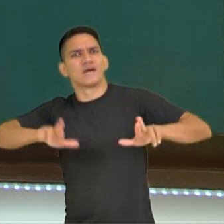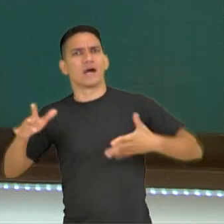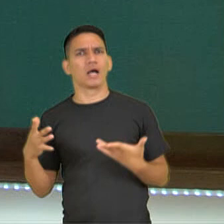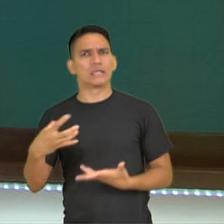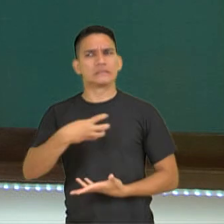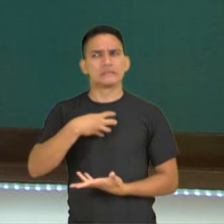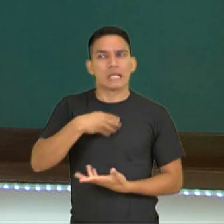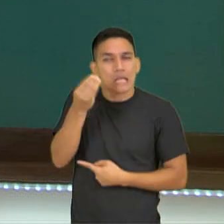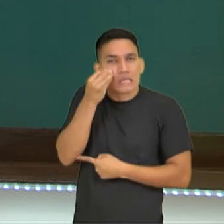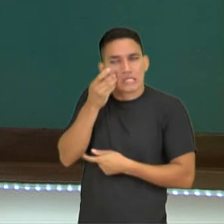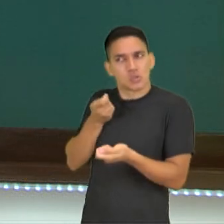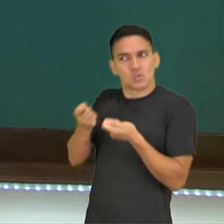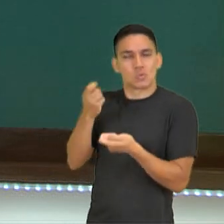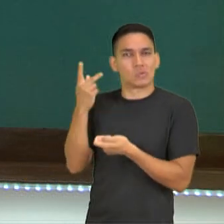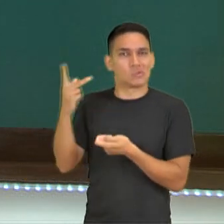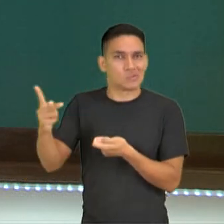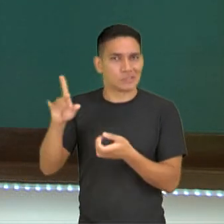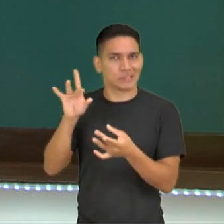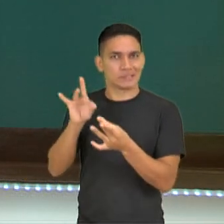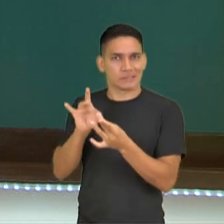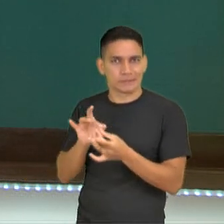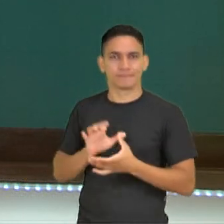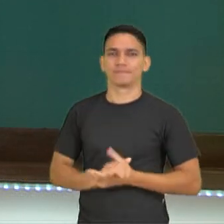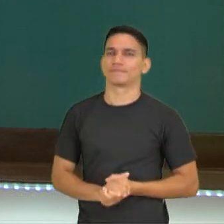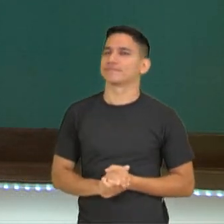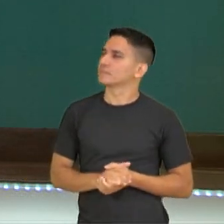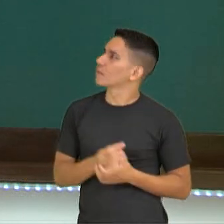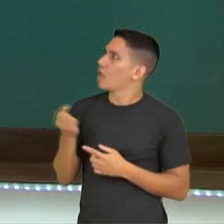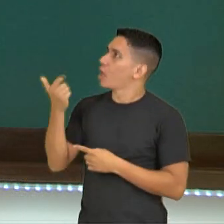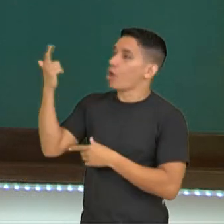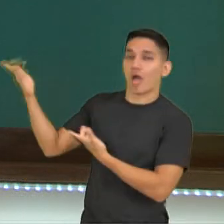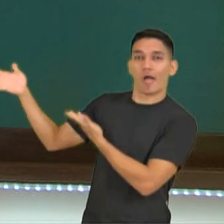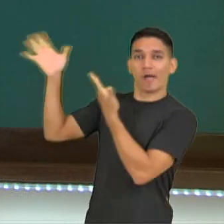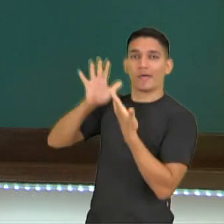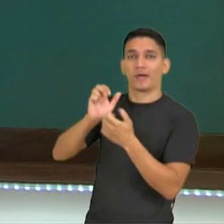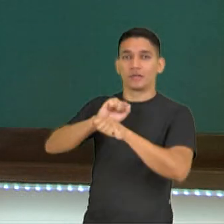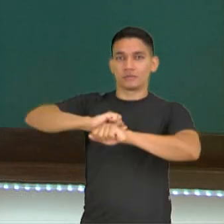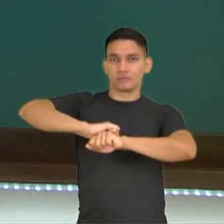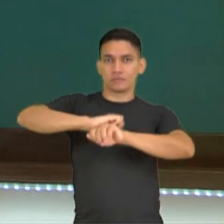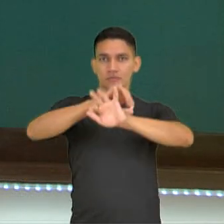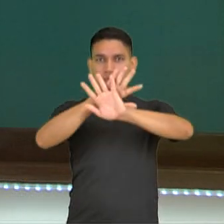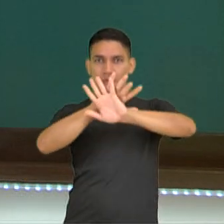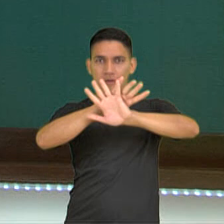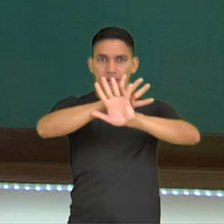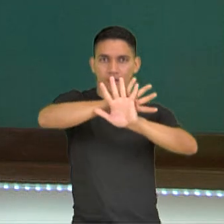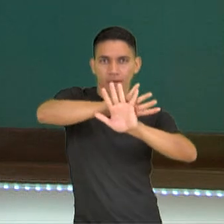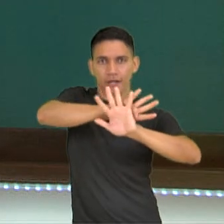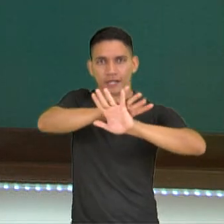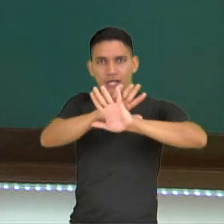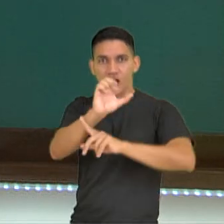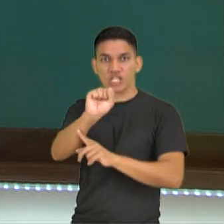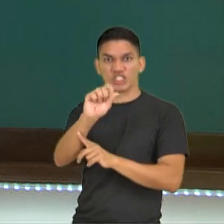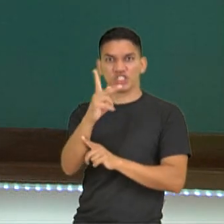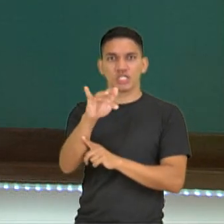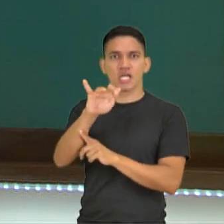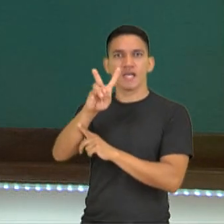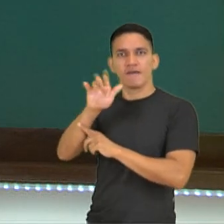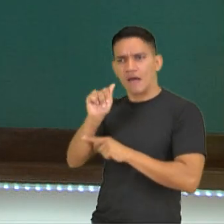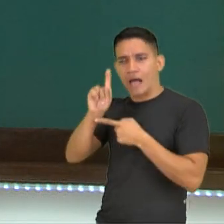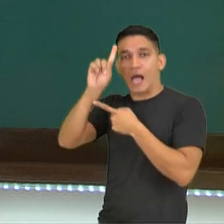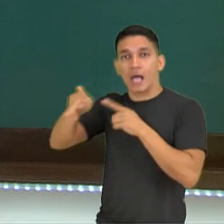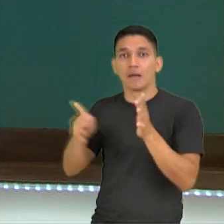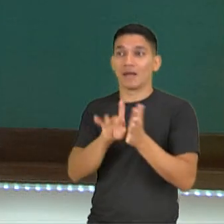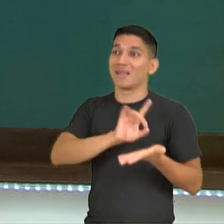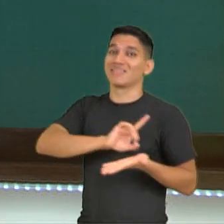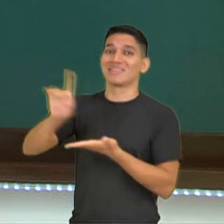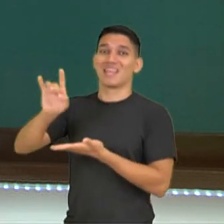essas espécies. A segunda imagem representa Shiva, um deus hindu. Ele mostrava, através da dança,